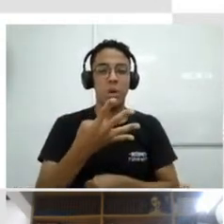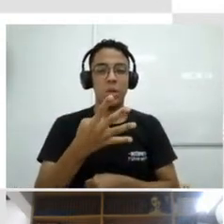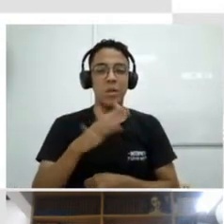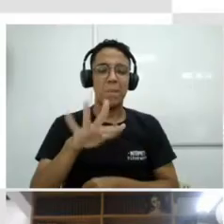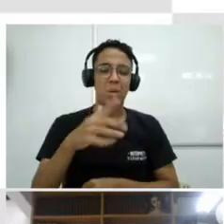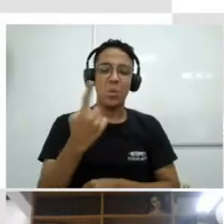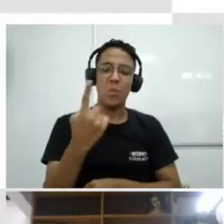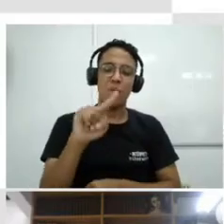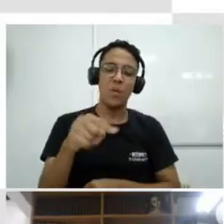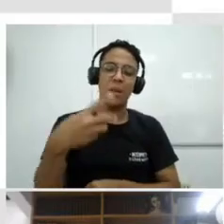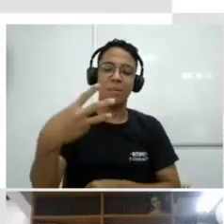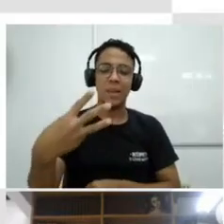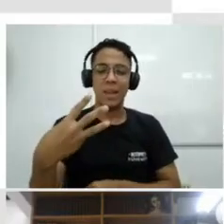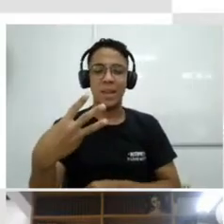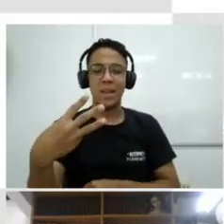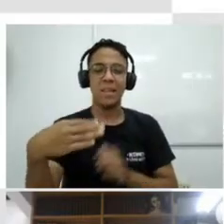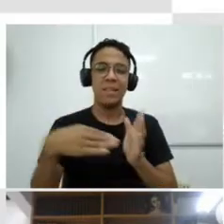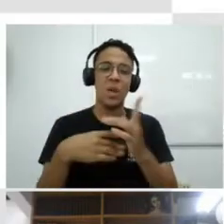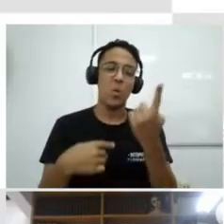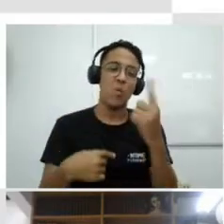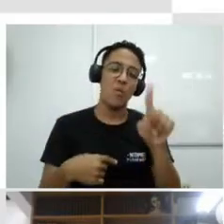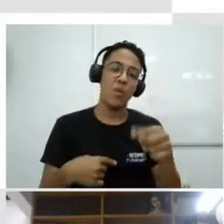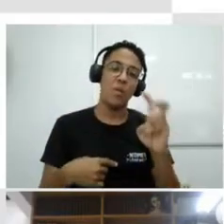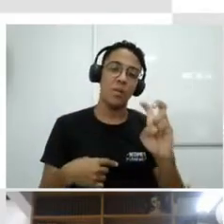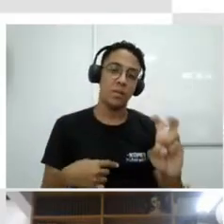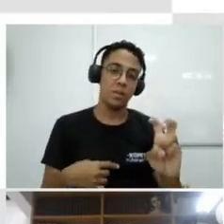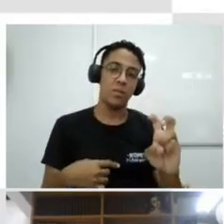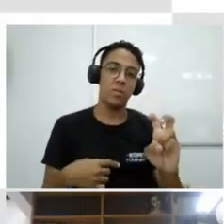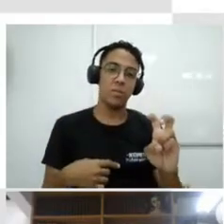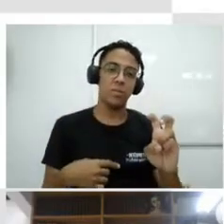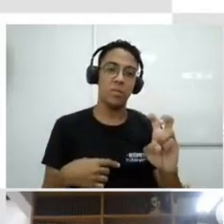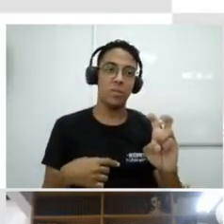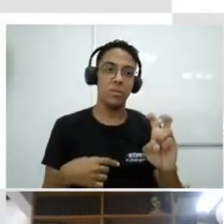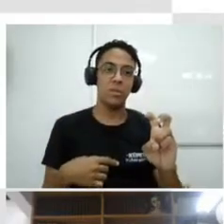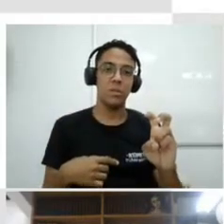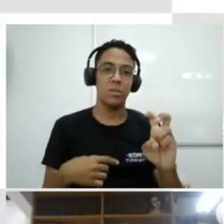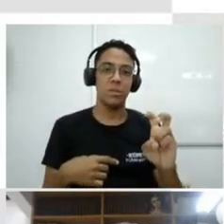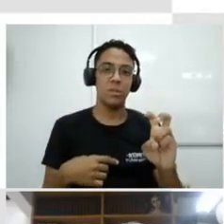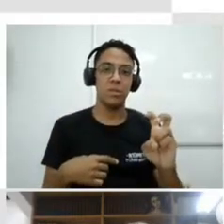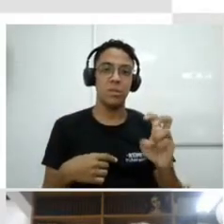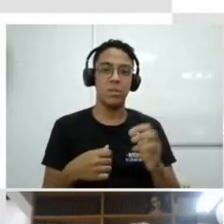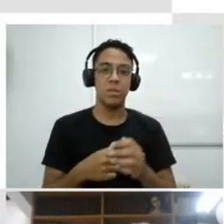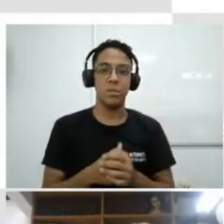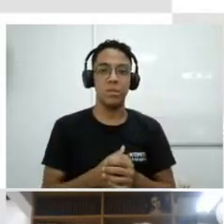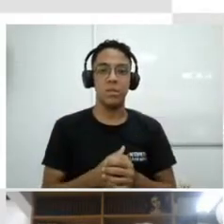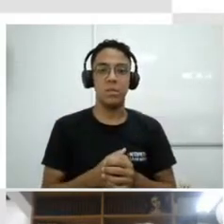vendo? Vamos pensar em 1,4 mais ou menos, dentro já dessa projeção amarela.